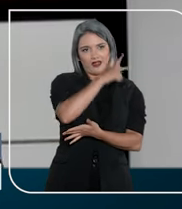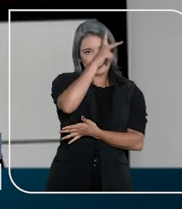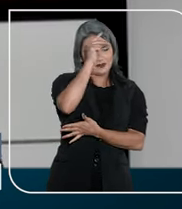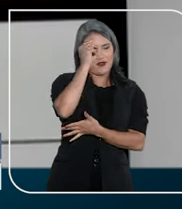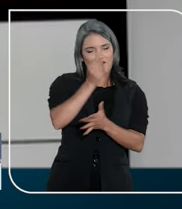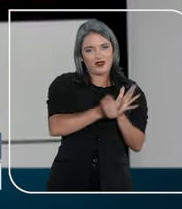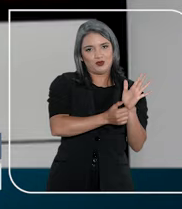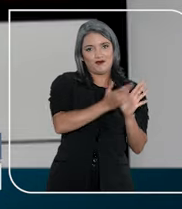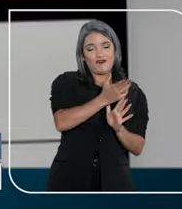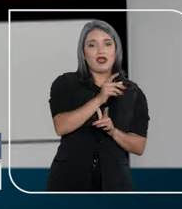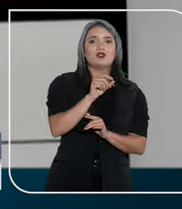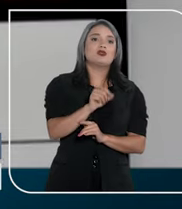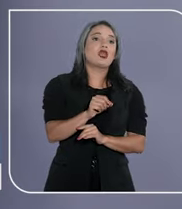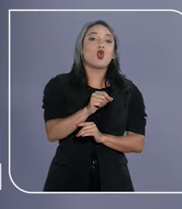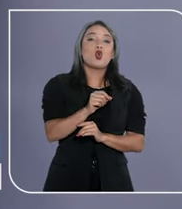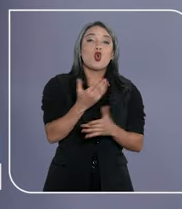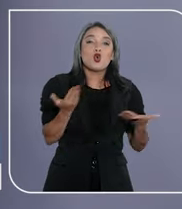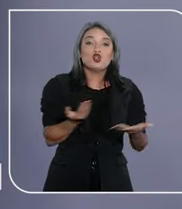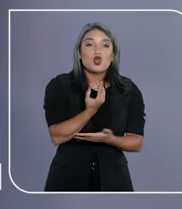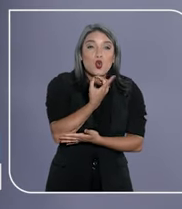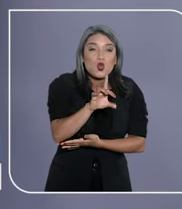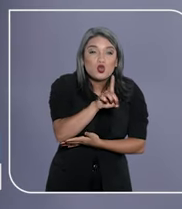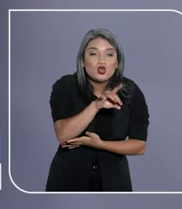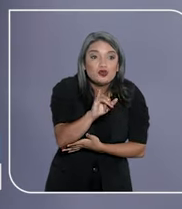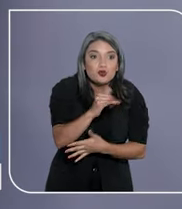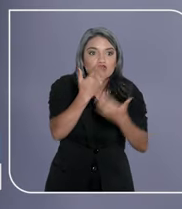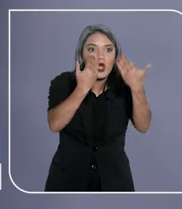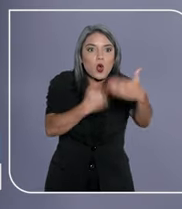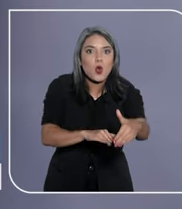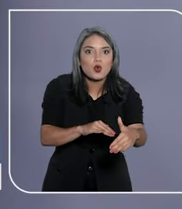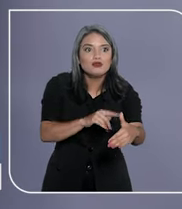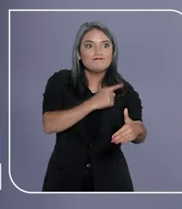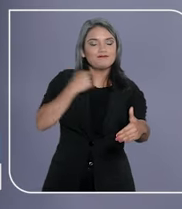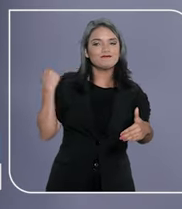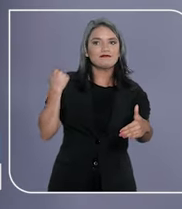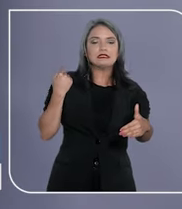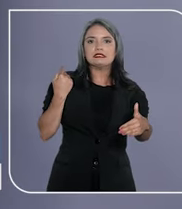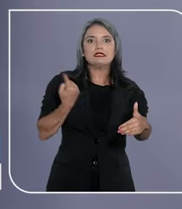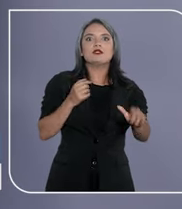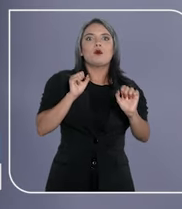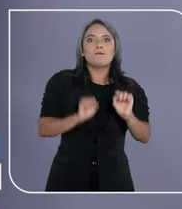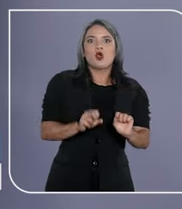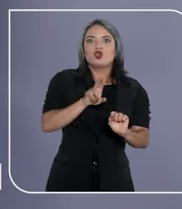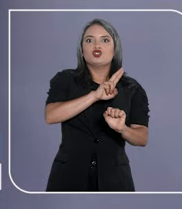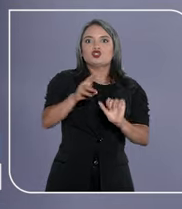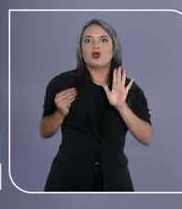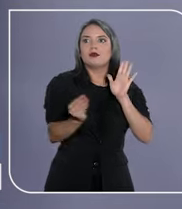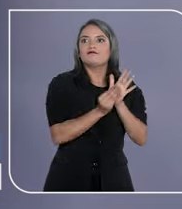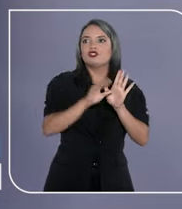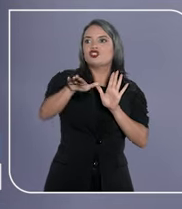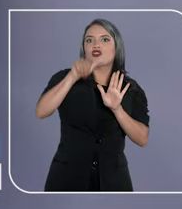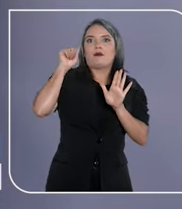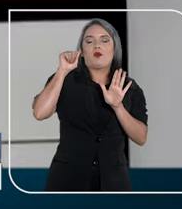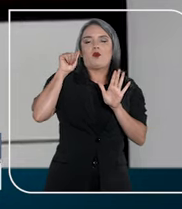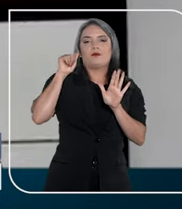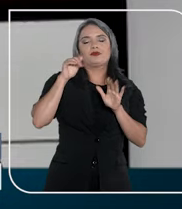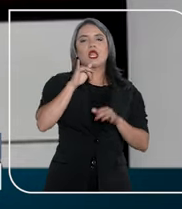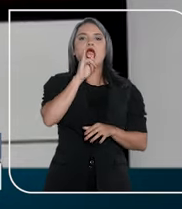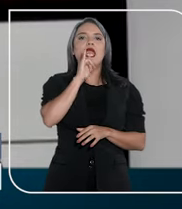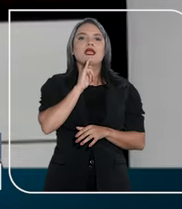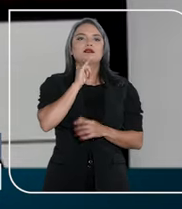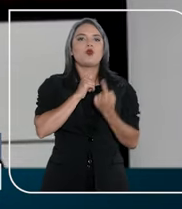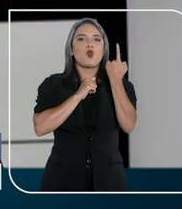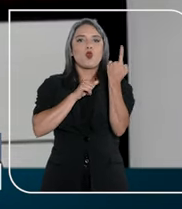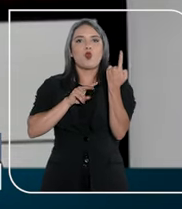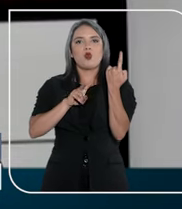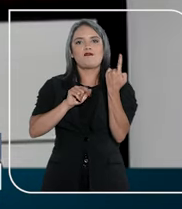a prefeitura, o órgão público, ele tem até o último dia da validade para nomear algum candidato. Então, vamos supor que tinha lá uma única